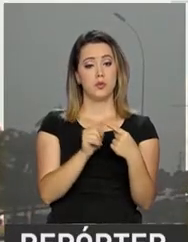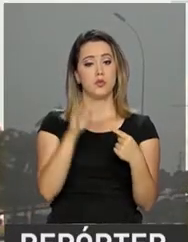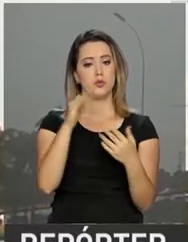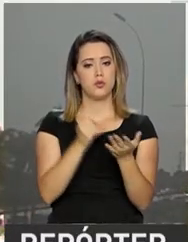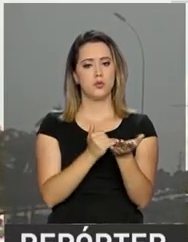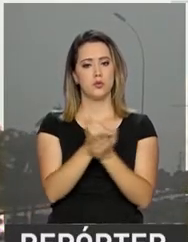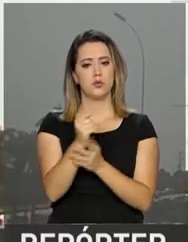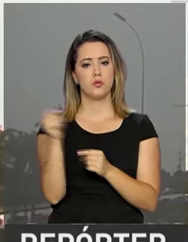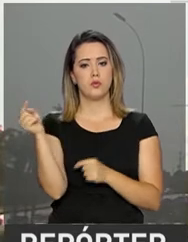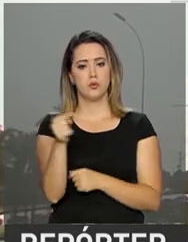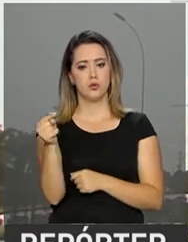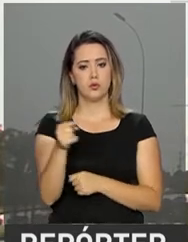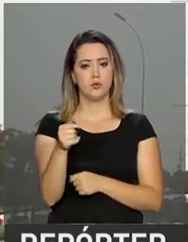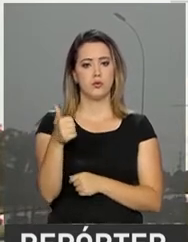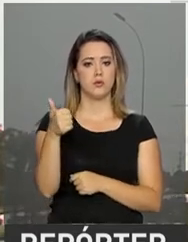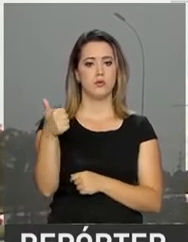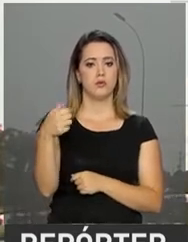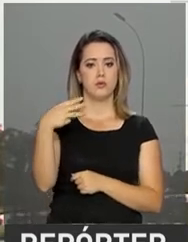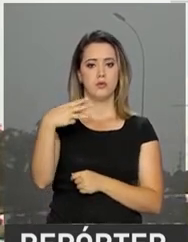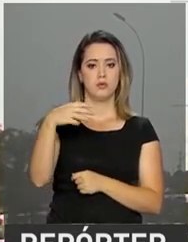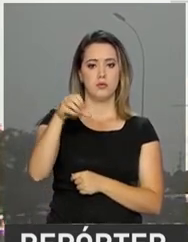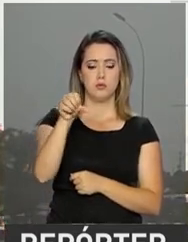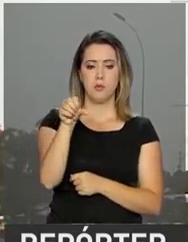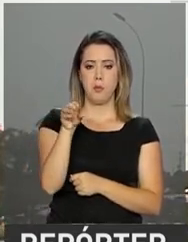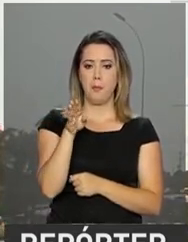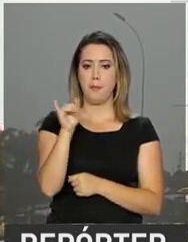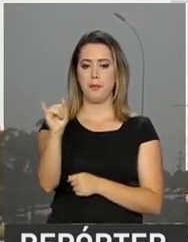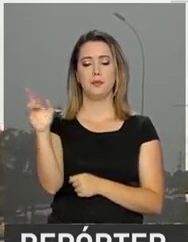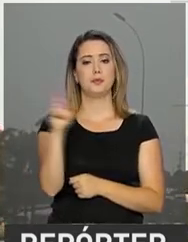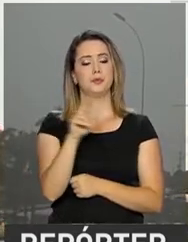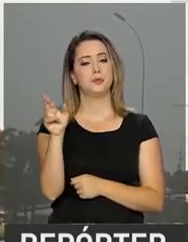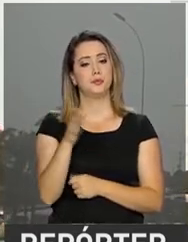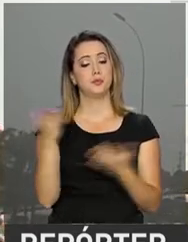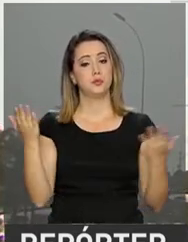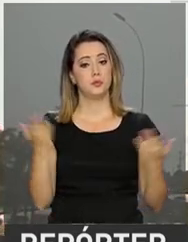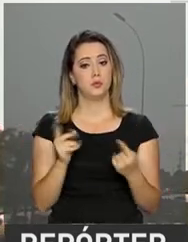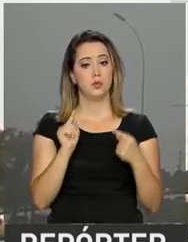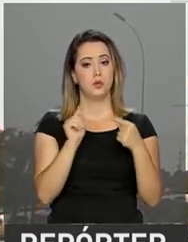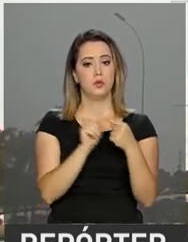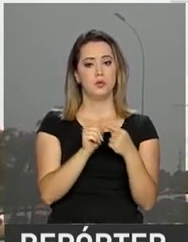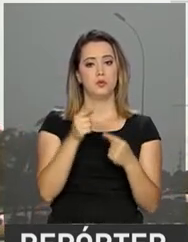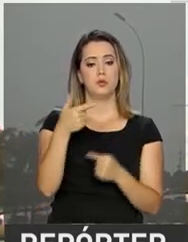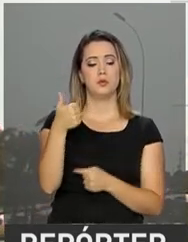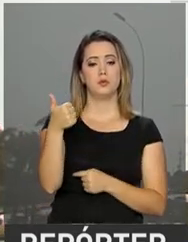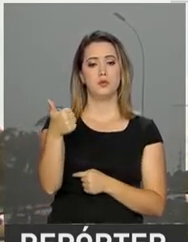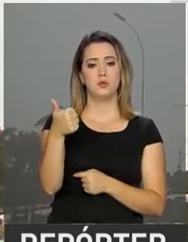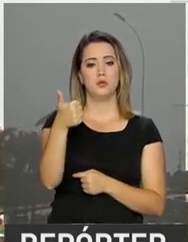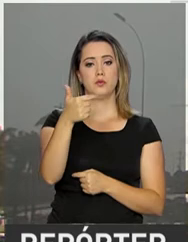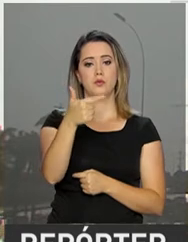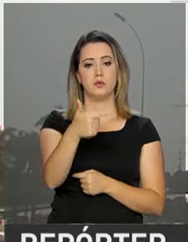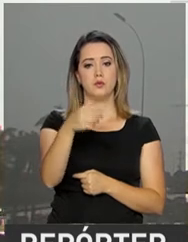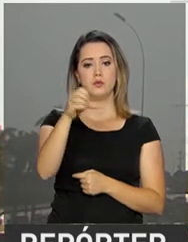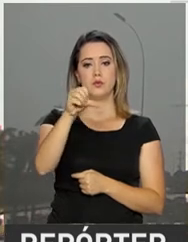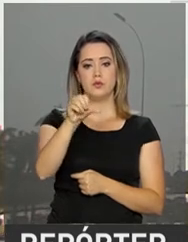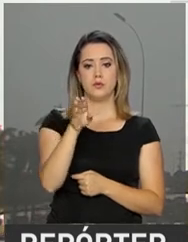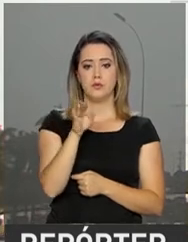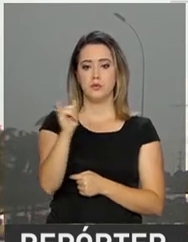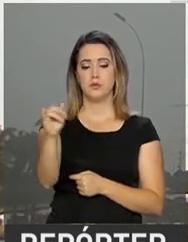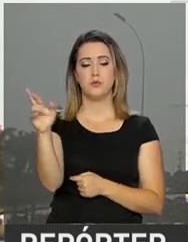previa déficit de 139 bilhões de reais ea meta de 2018 déficit de